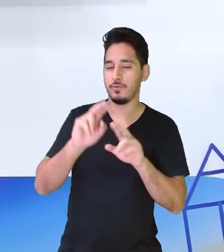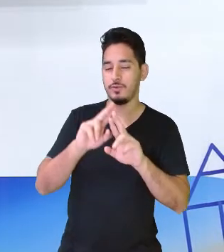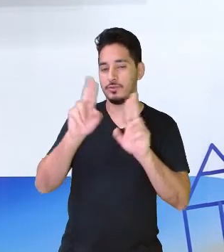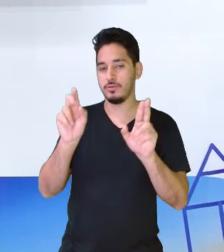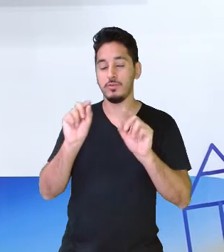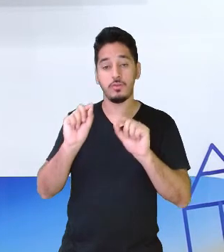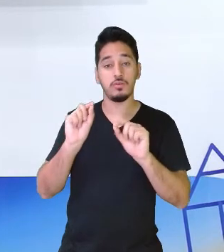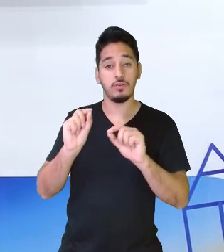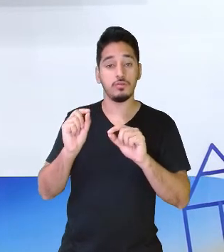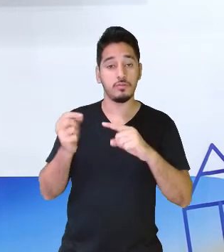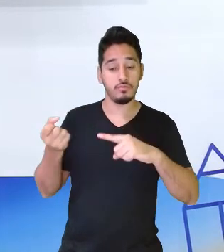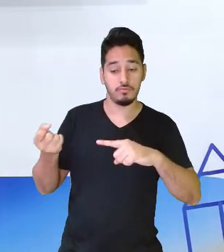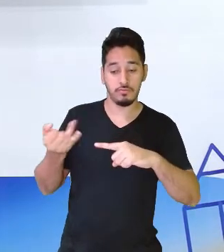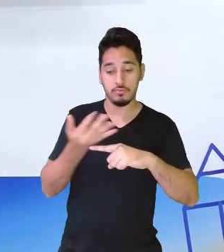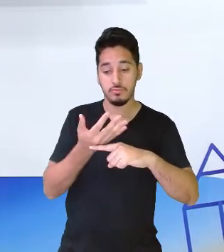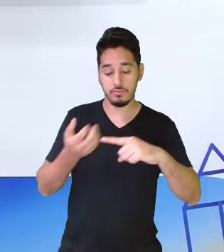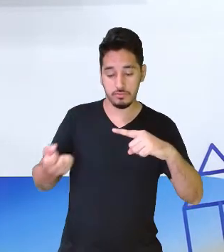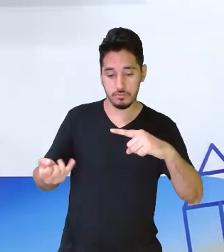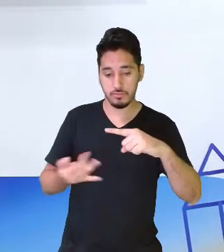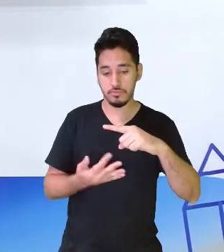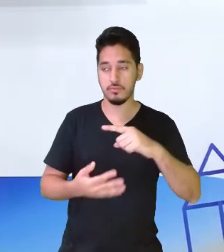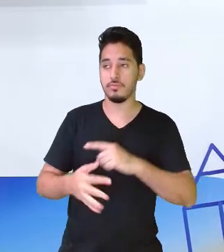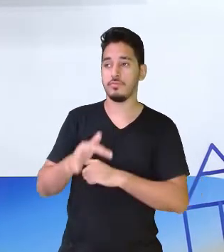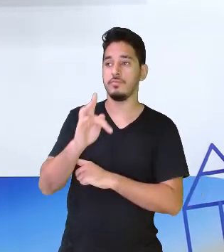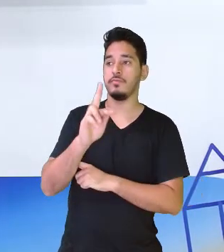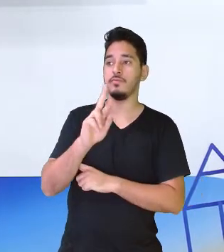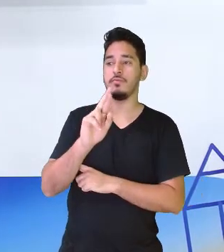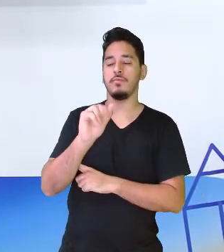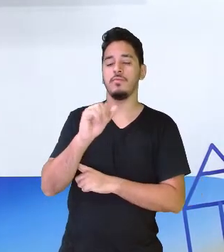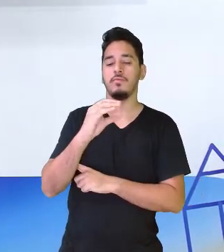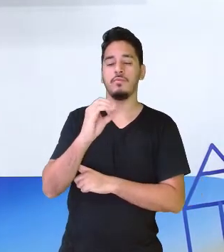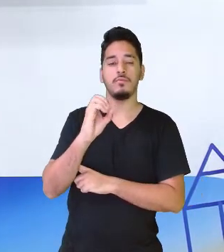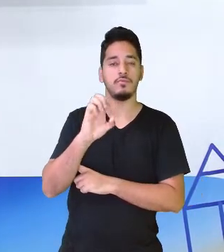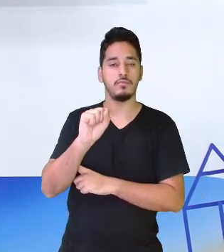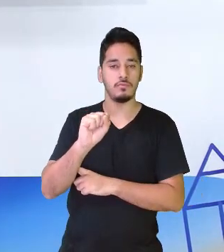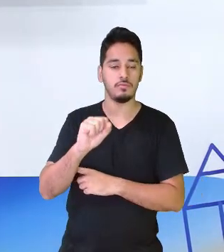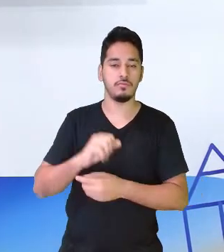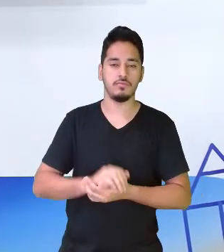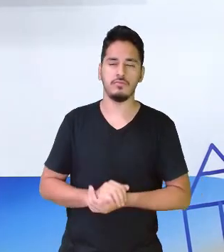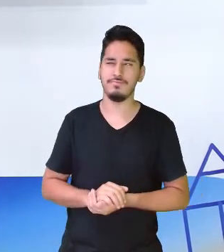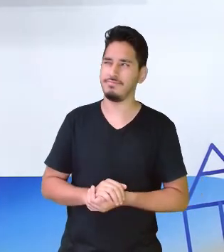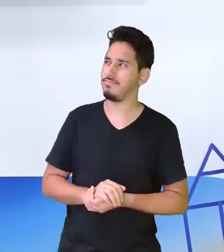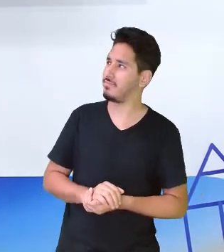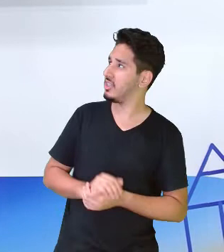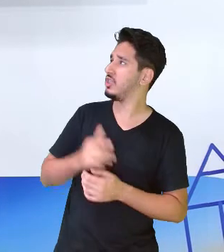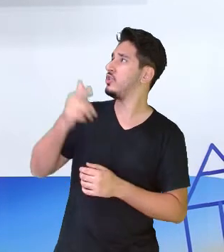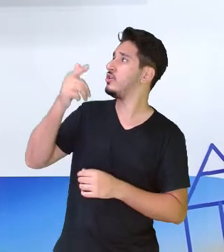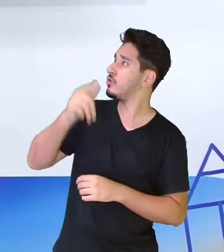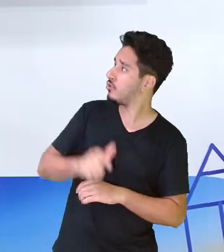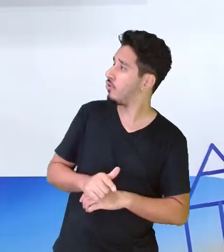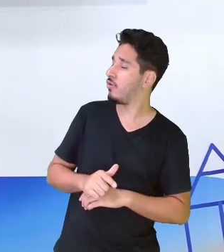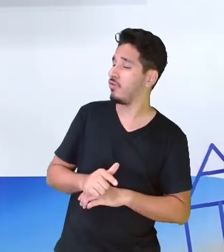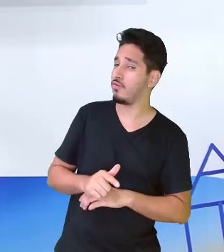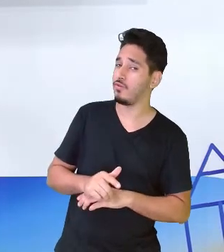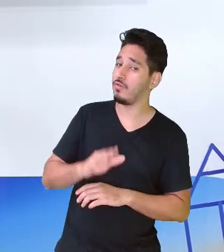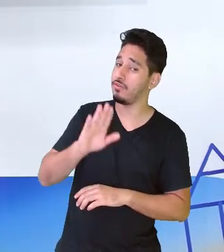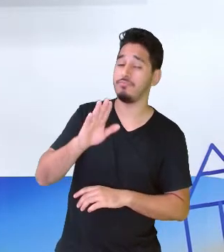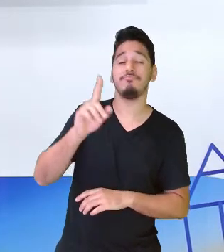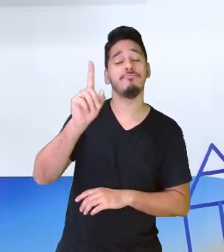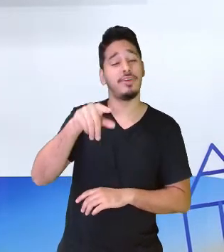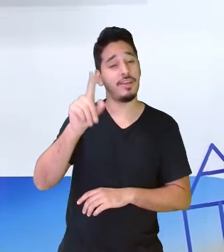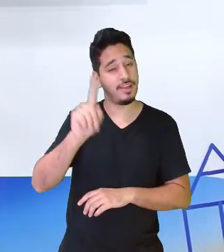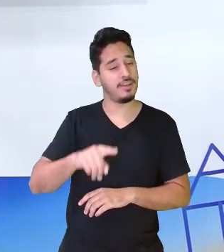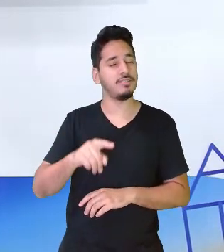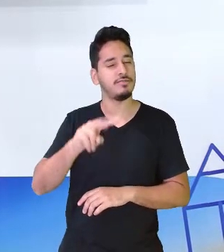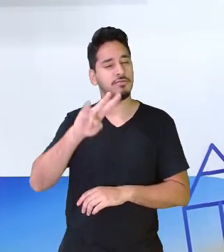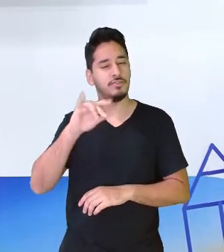sobre frações. Isso mesmo, frações, professora. A gente já conversou bastante sobre isso. A